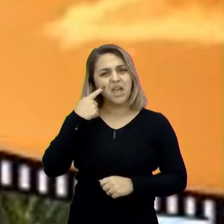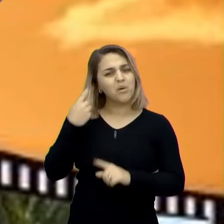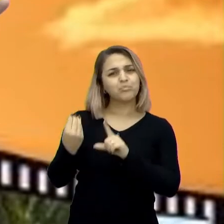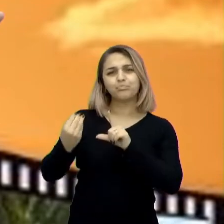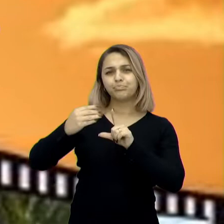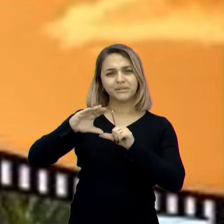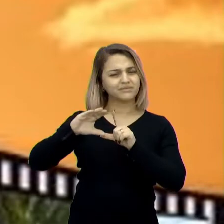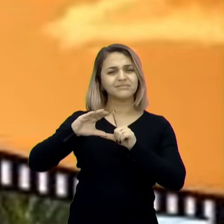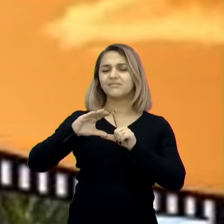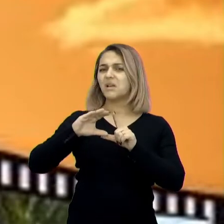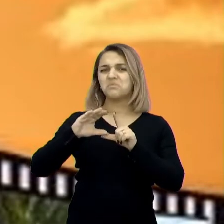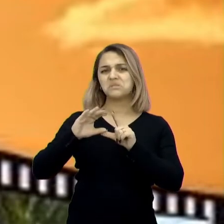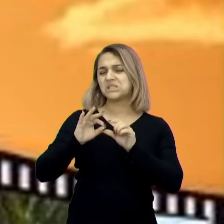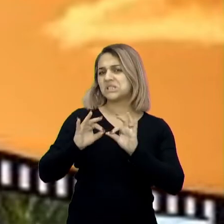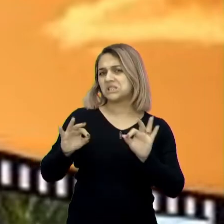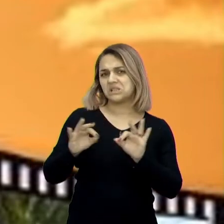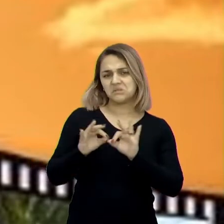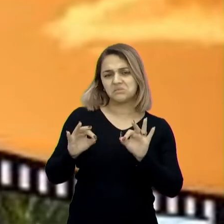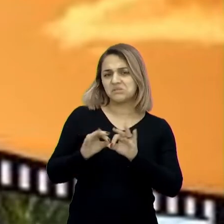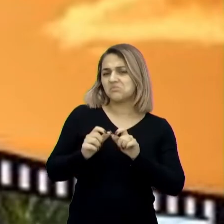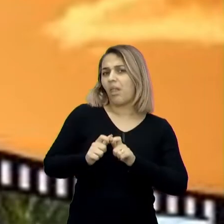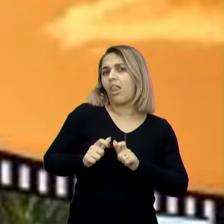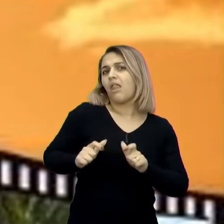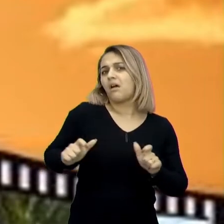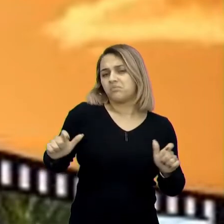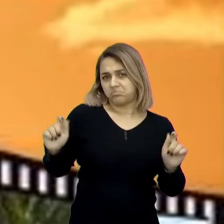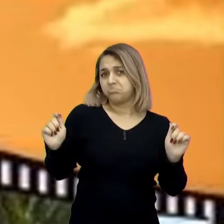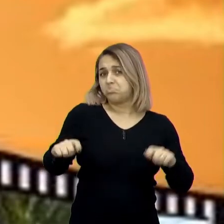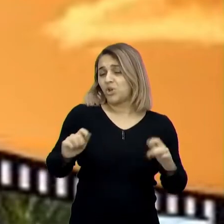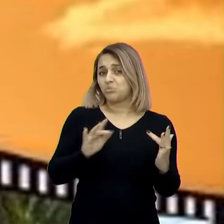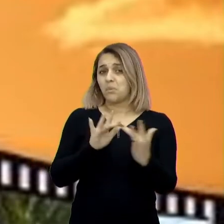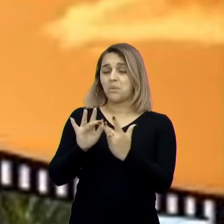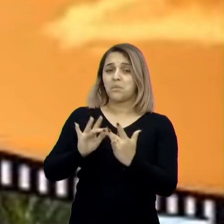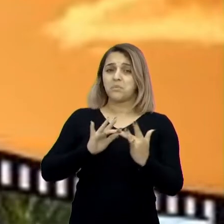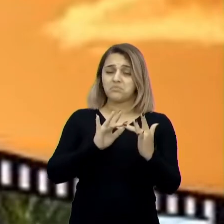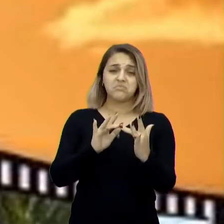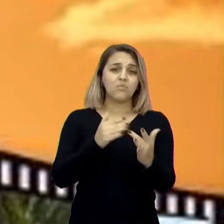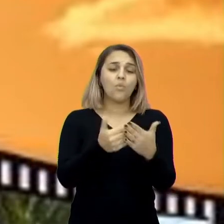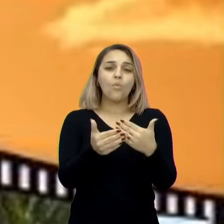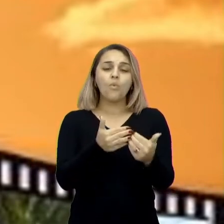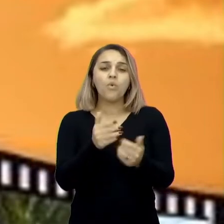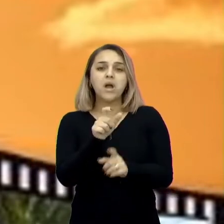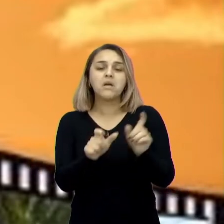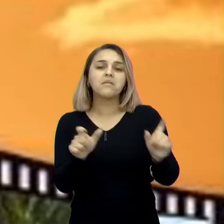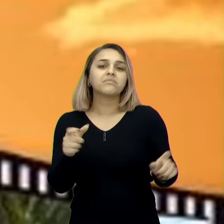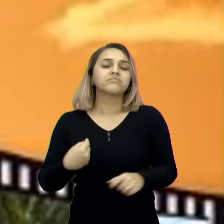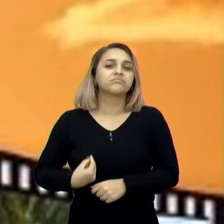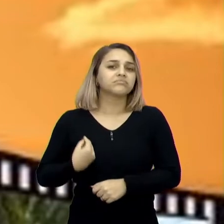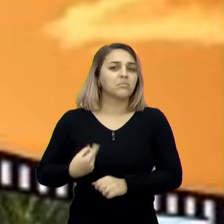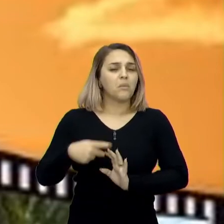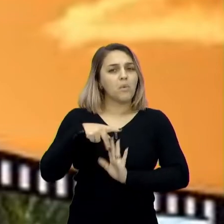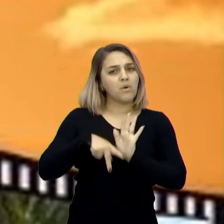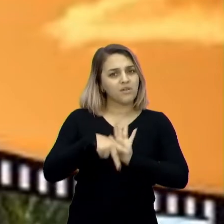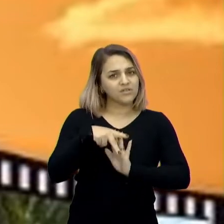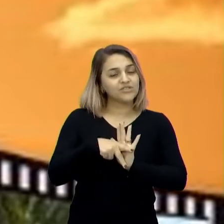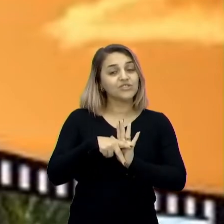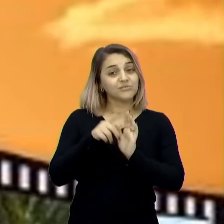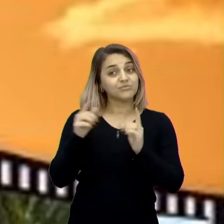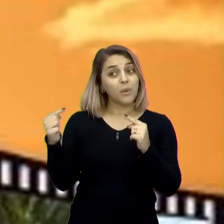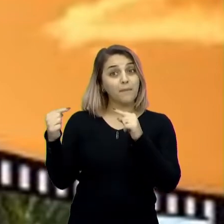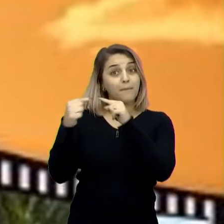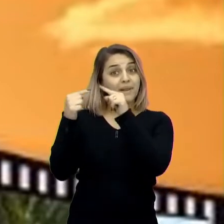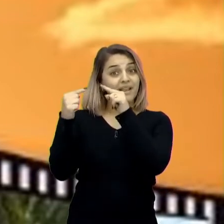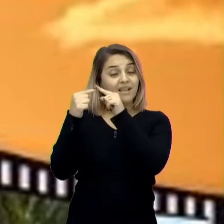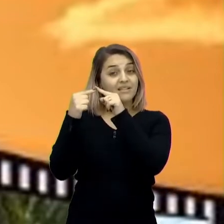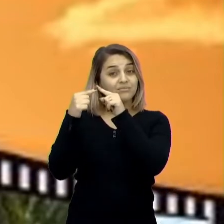aleatório, bem amplo, né? Porque ele pode se conectar com qualquer projeto de vida que está mais atrelado às competências socioemocionais, para que